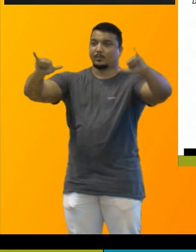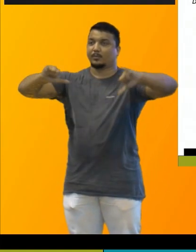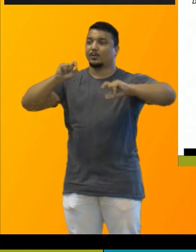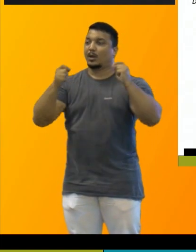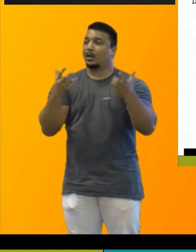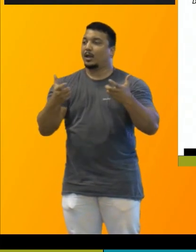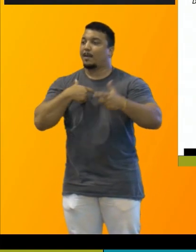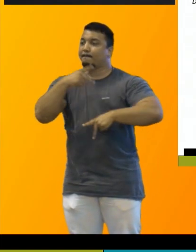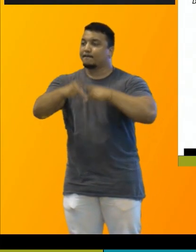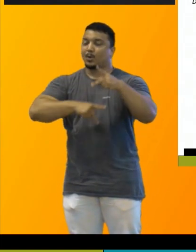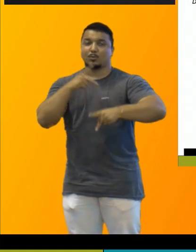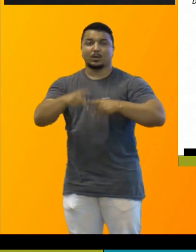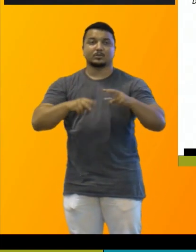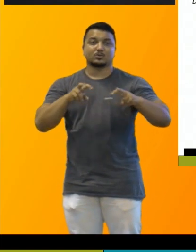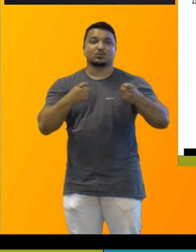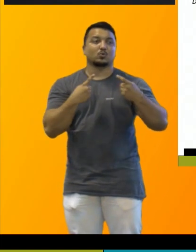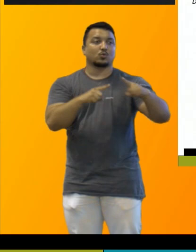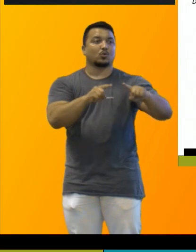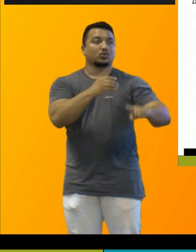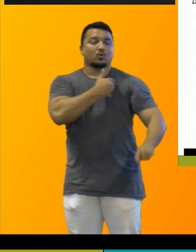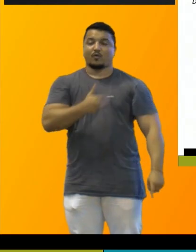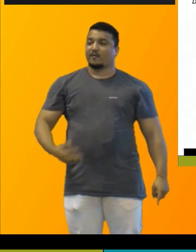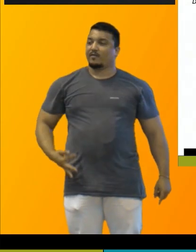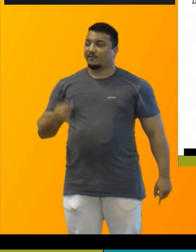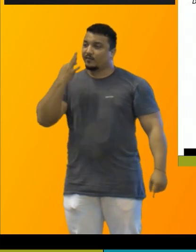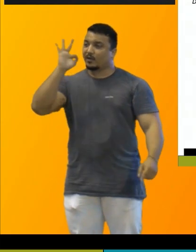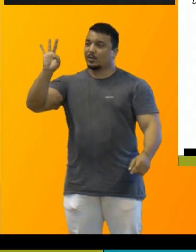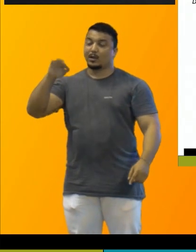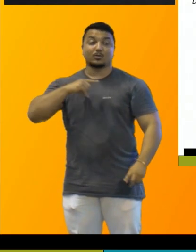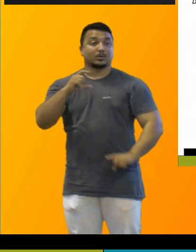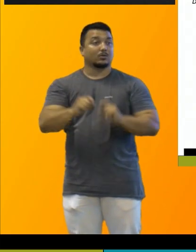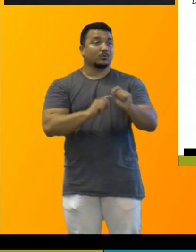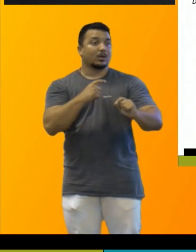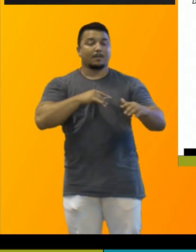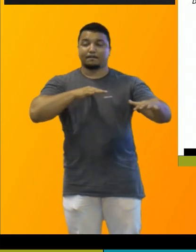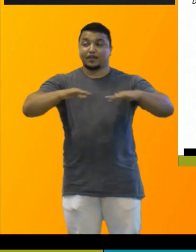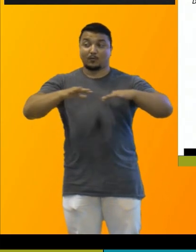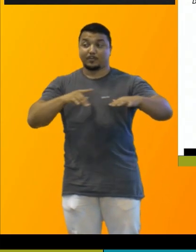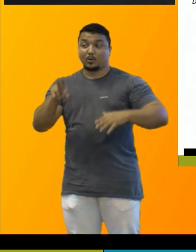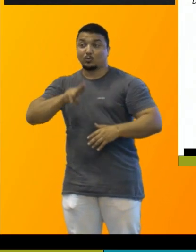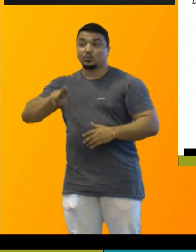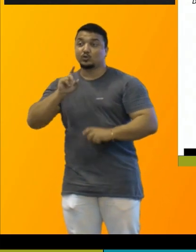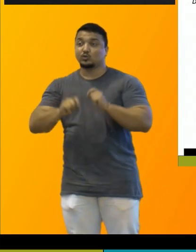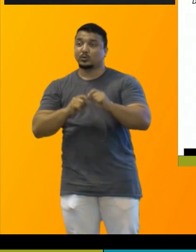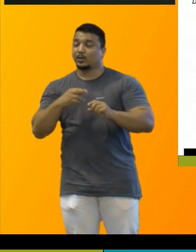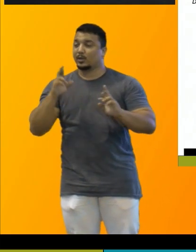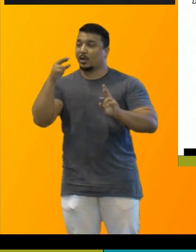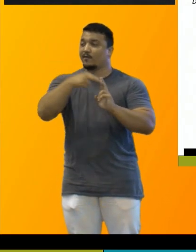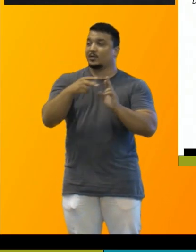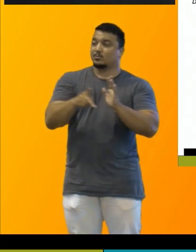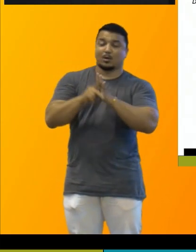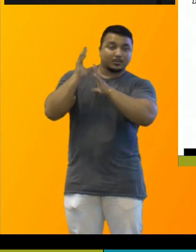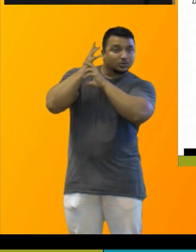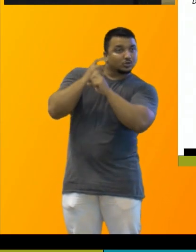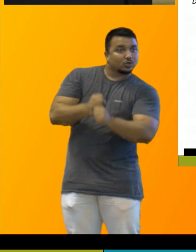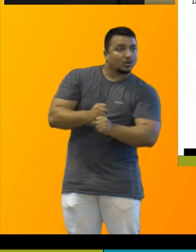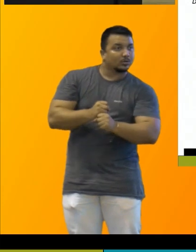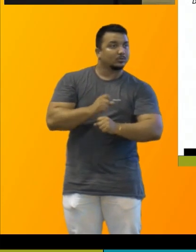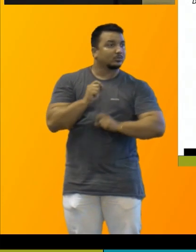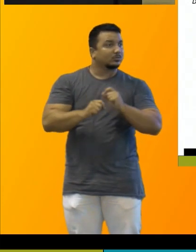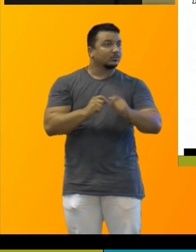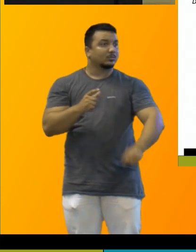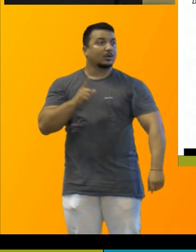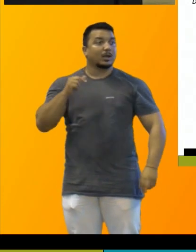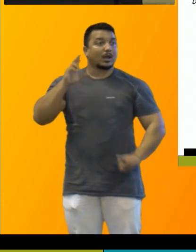a população paulista contra o governo federal. Essa mobilização utilizou-se de uma referência histórica. Querido, quem